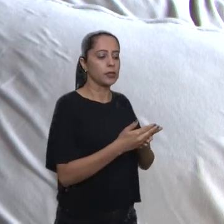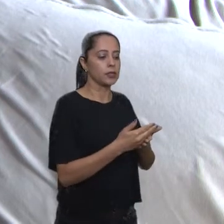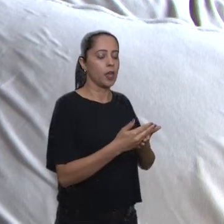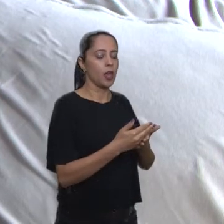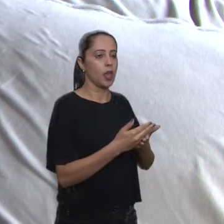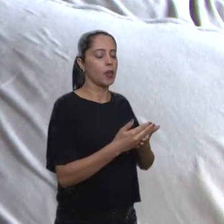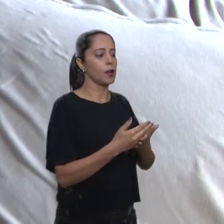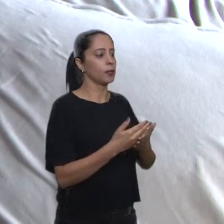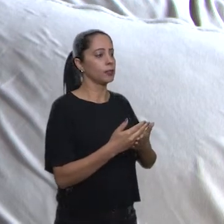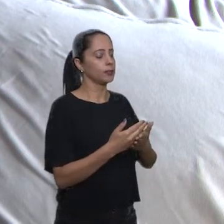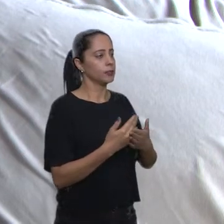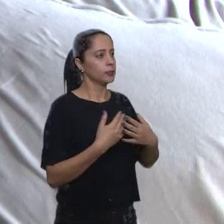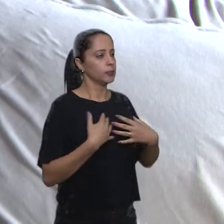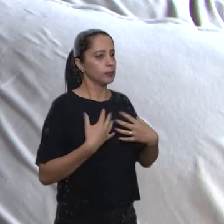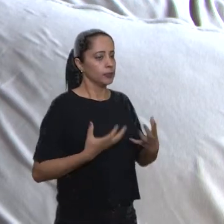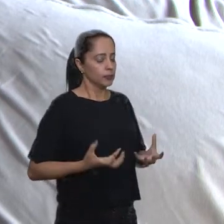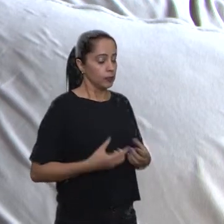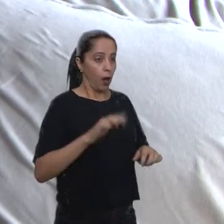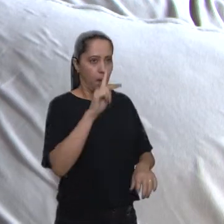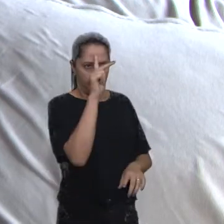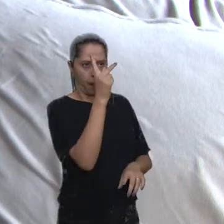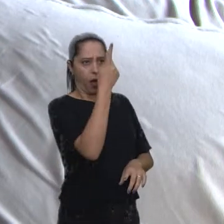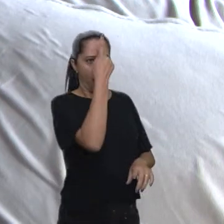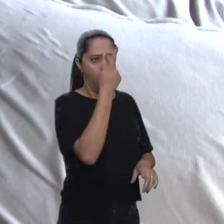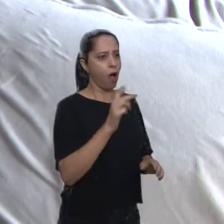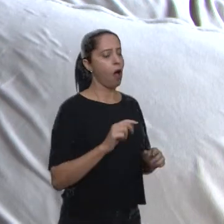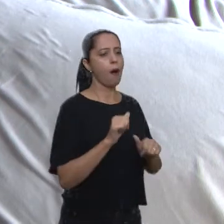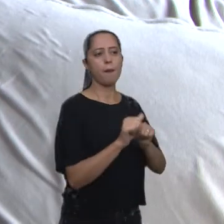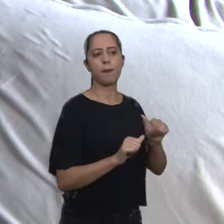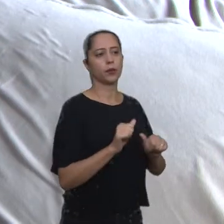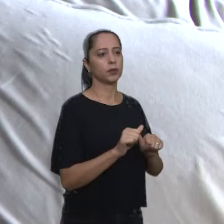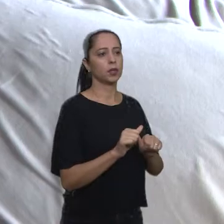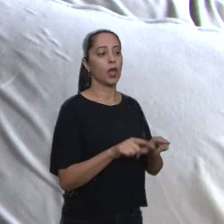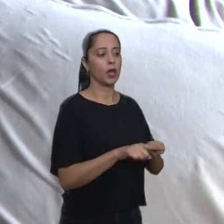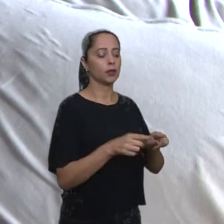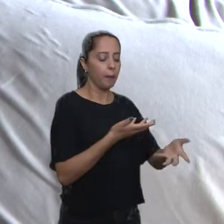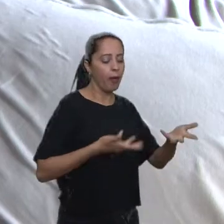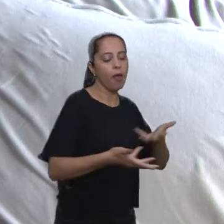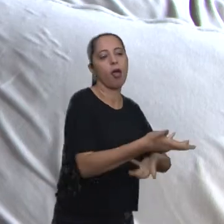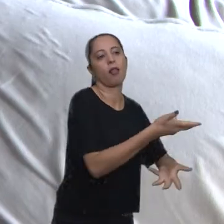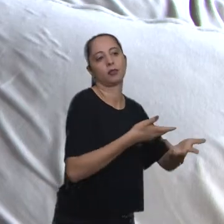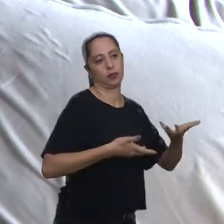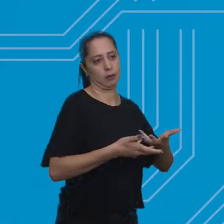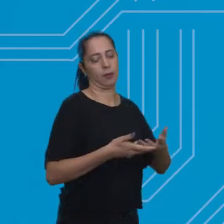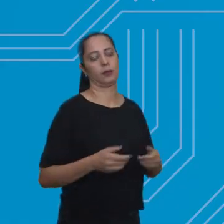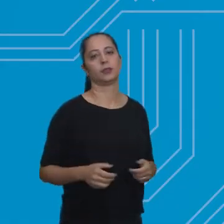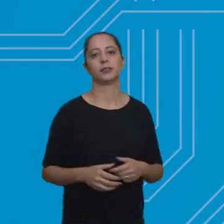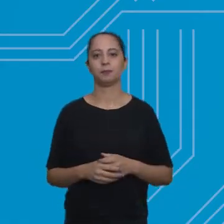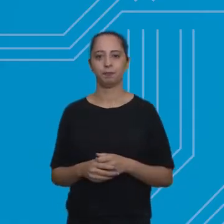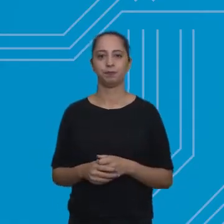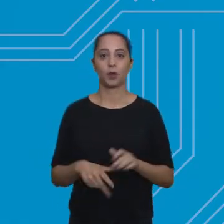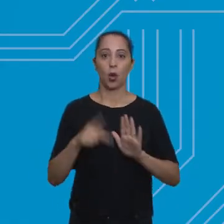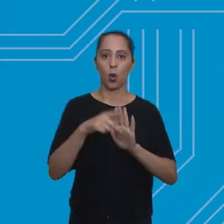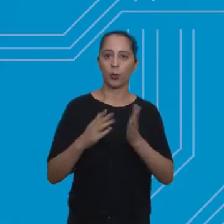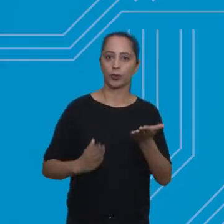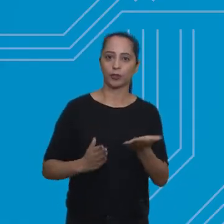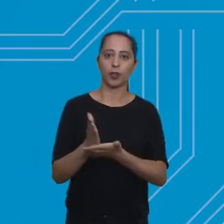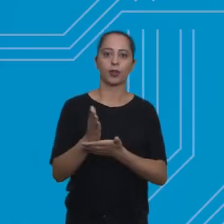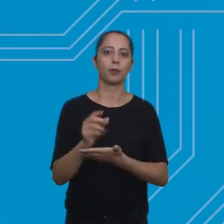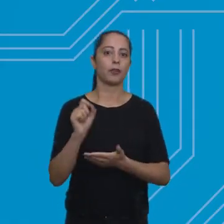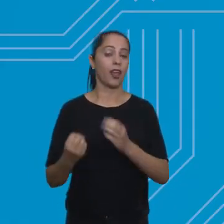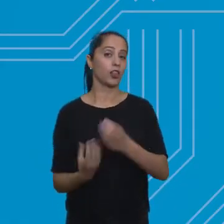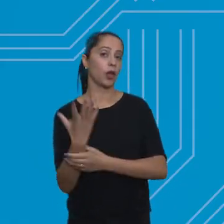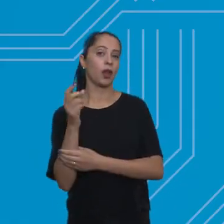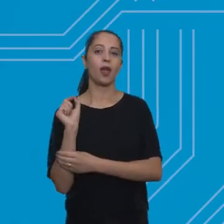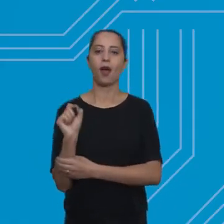mim mesma. Mudei completamente até o meu relacionamento com as pessoas. E um projeto aprovado na Câmara vai